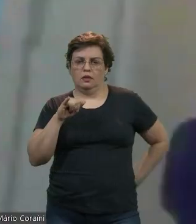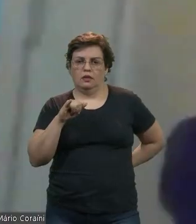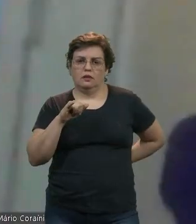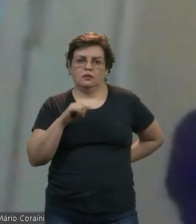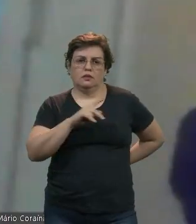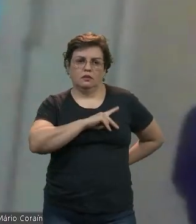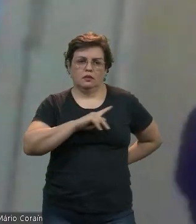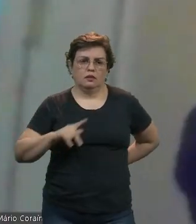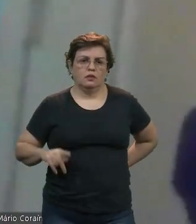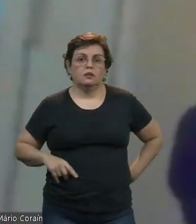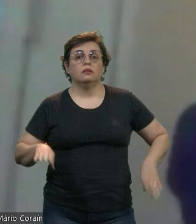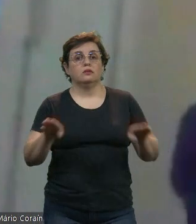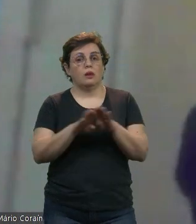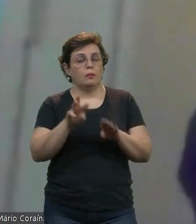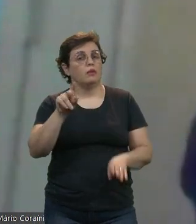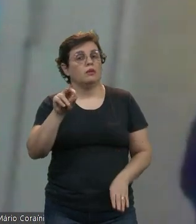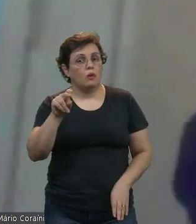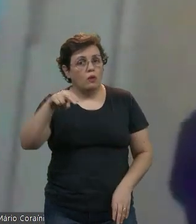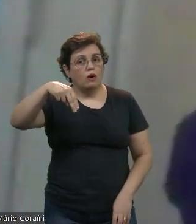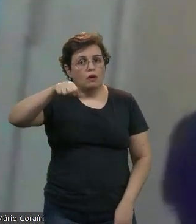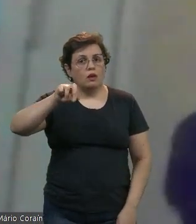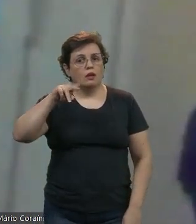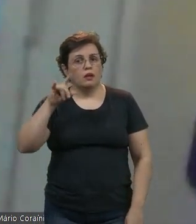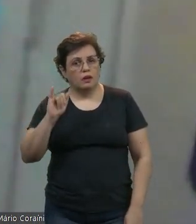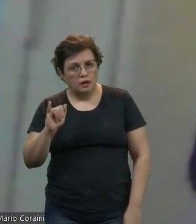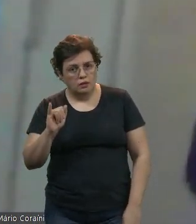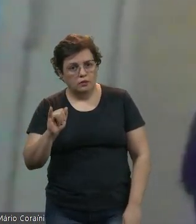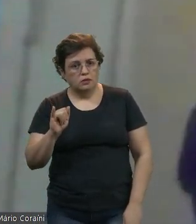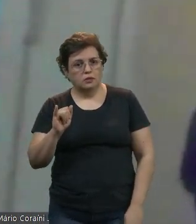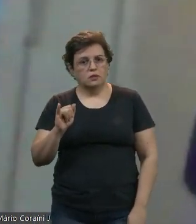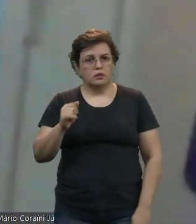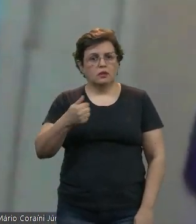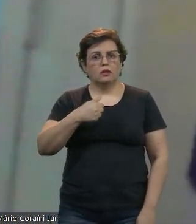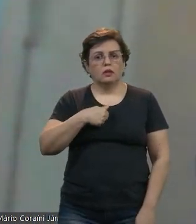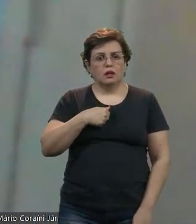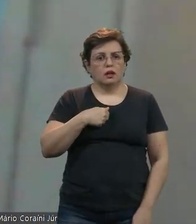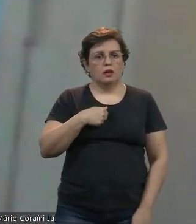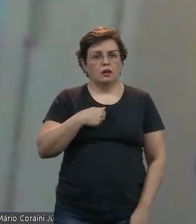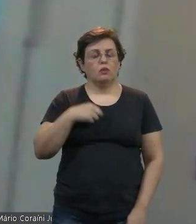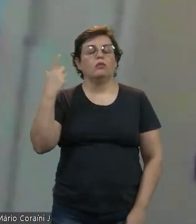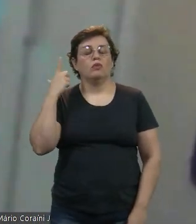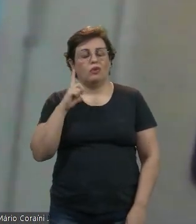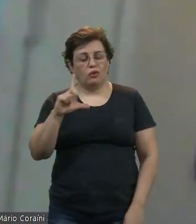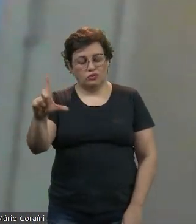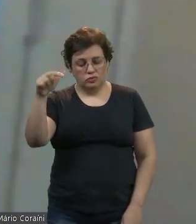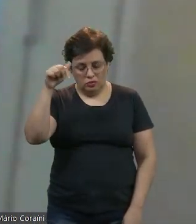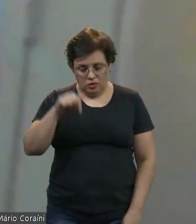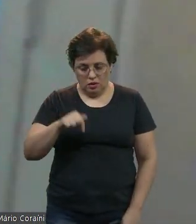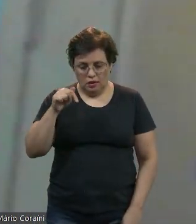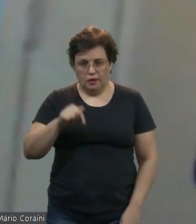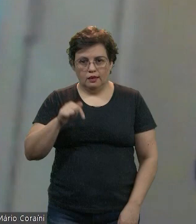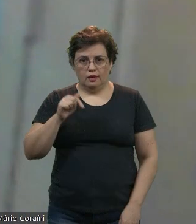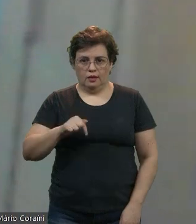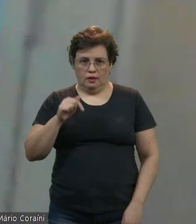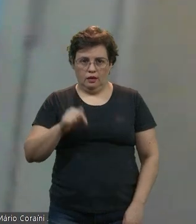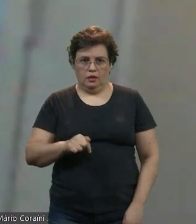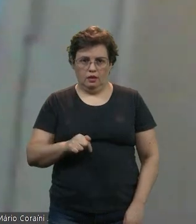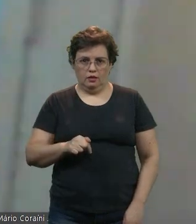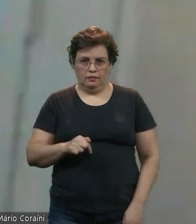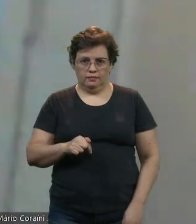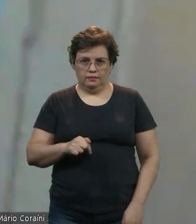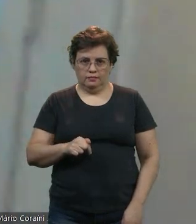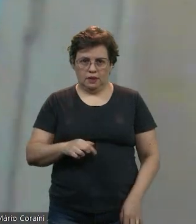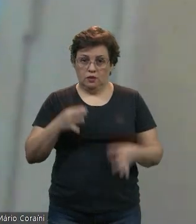Senhor presidente, também da mesma forma que o vereador Nardi, eu pretendo que a minha presença seja garantida